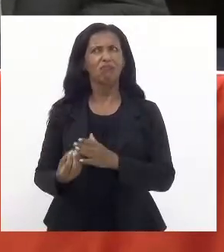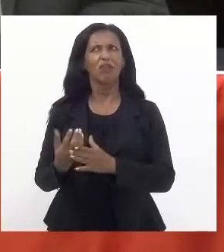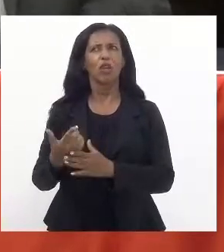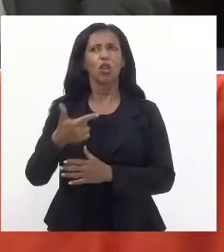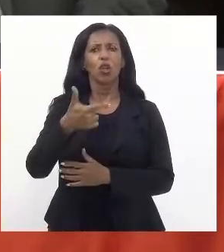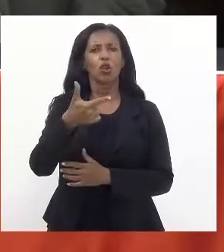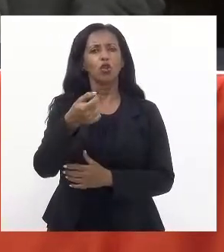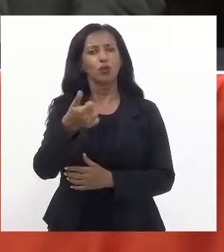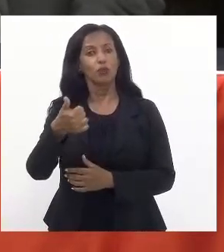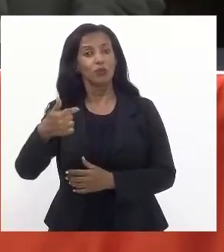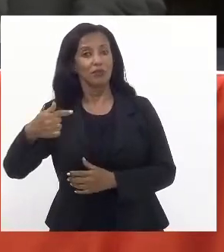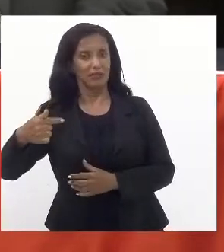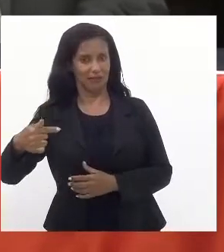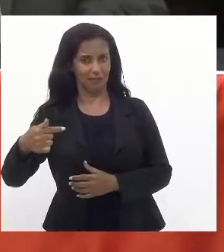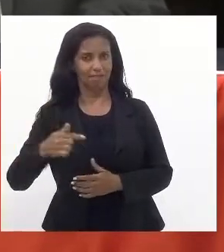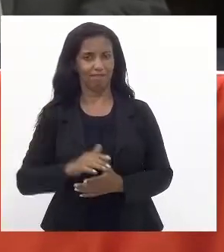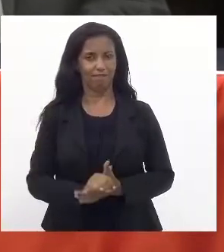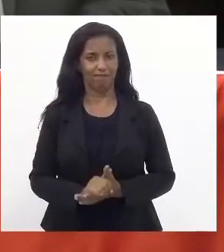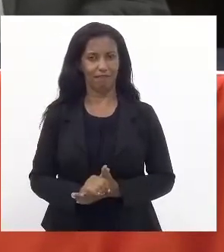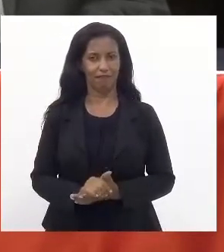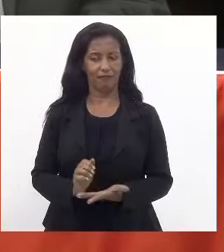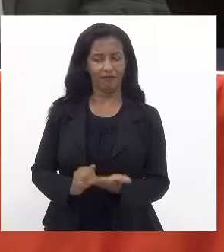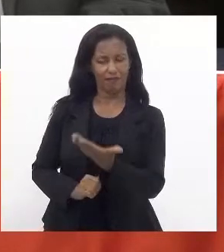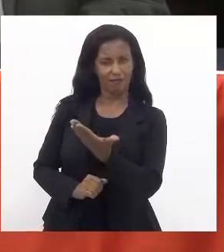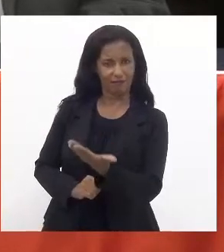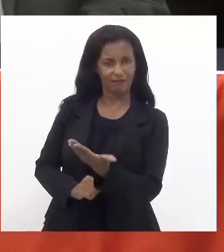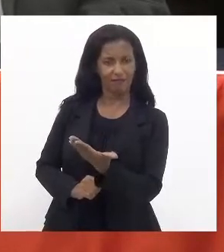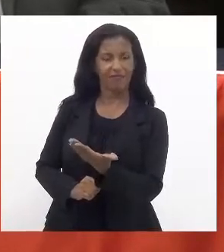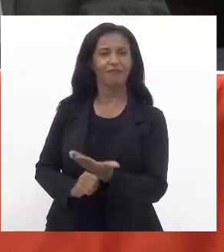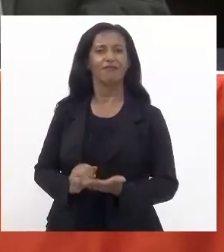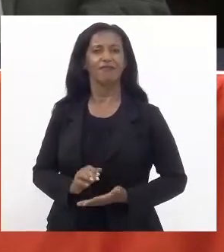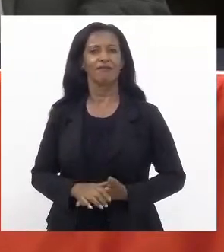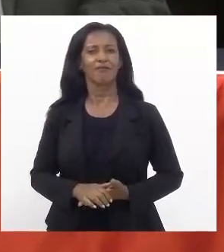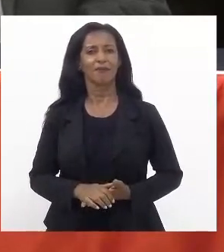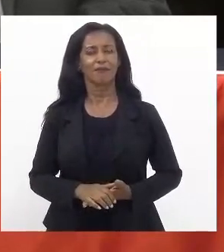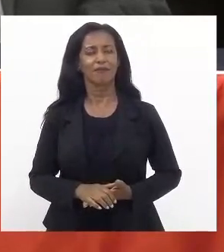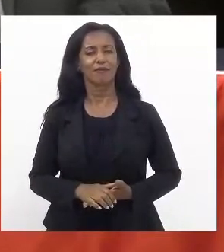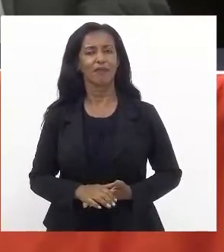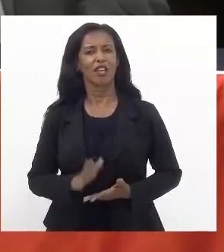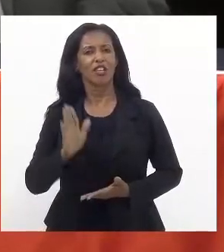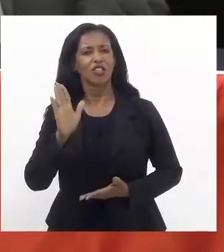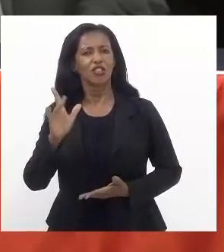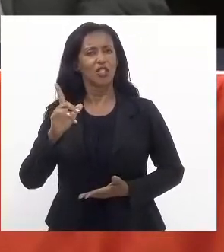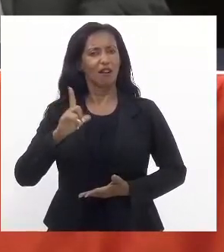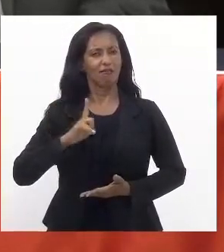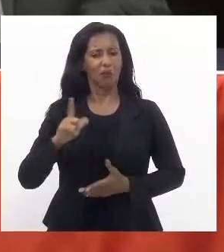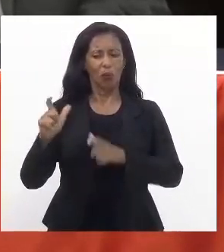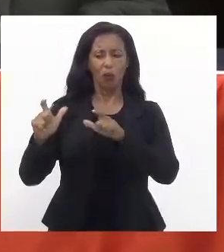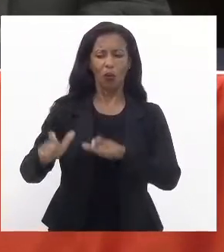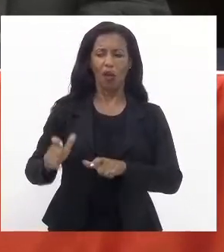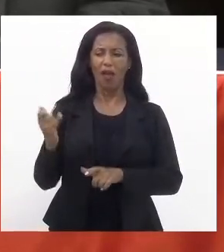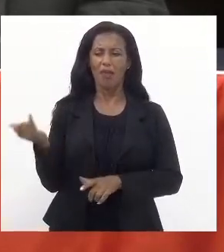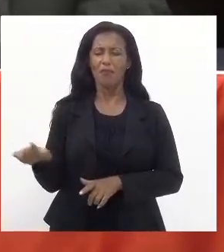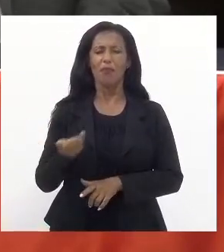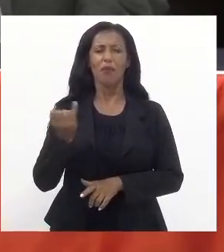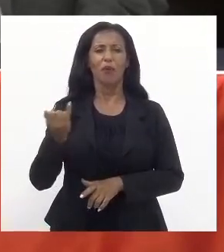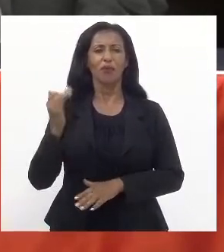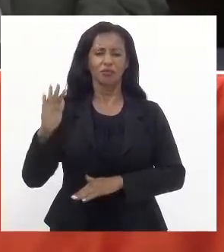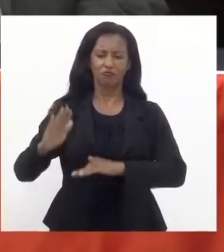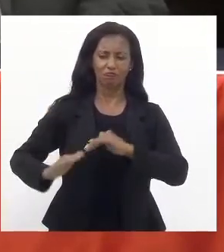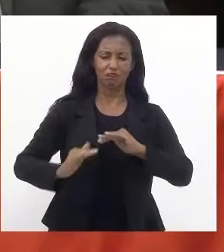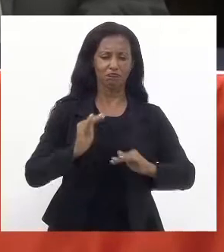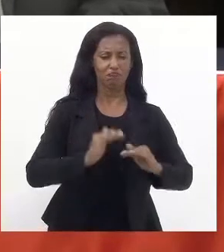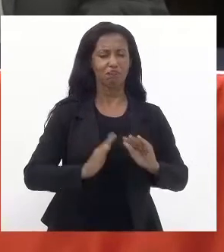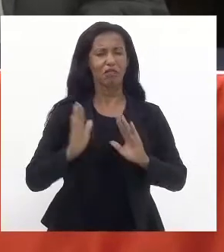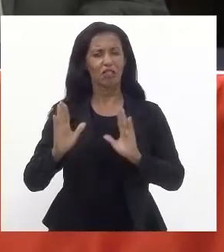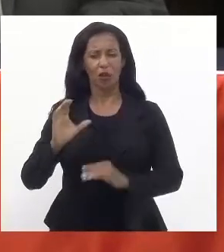2017. Alejandro Bittar já ocupou importantes cargos. Ele